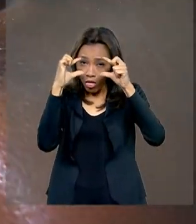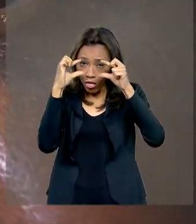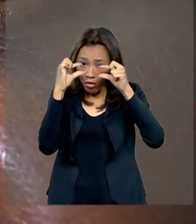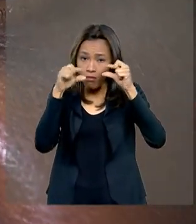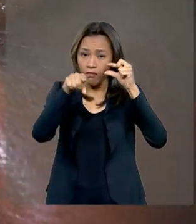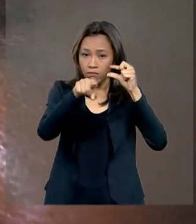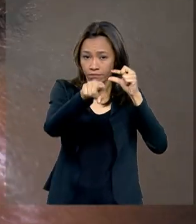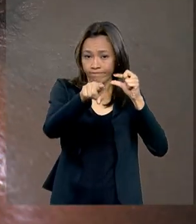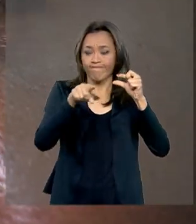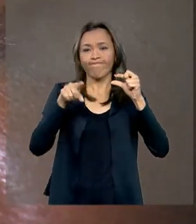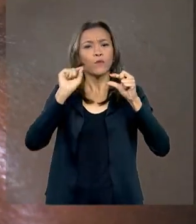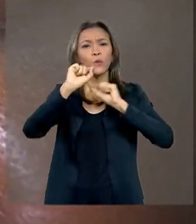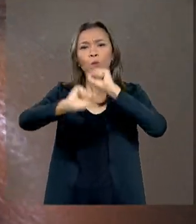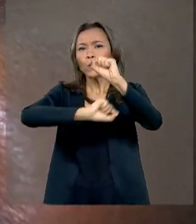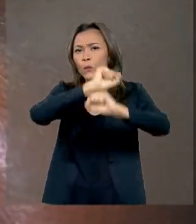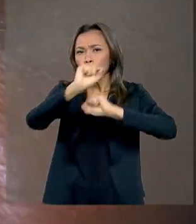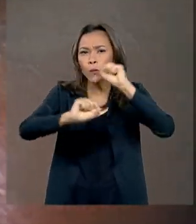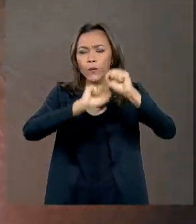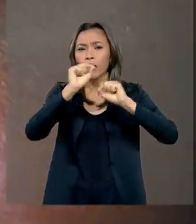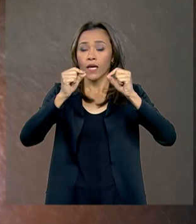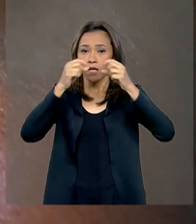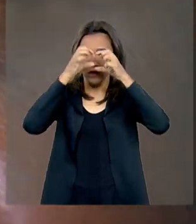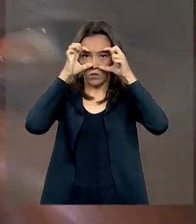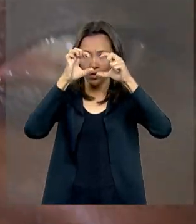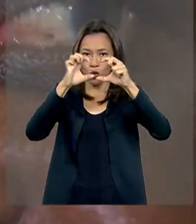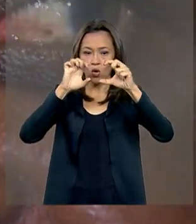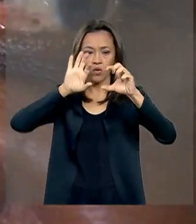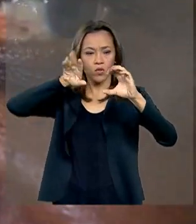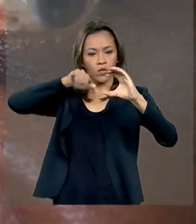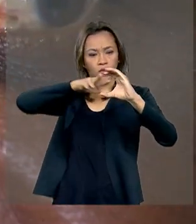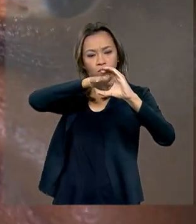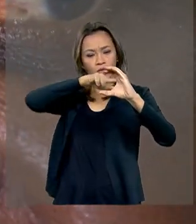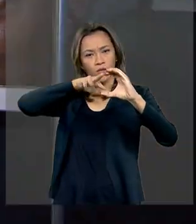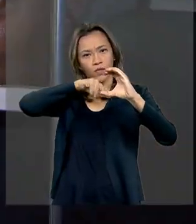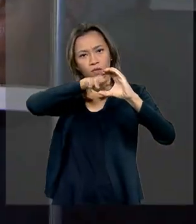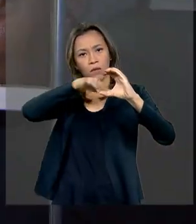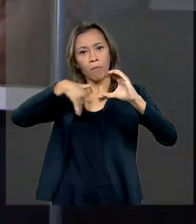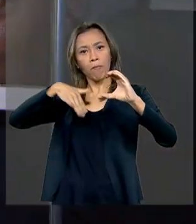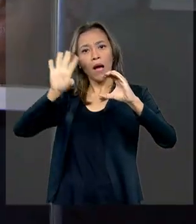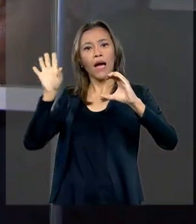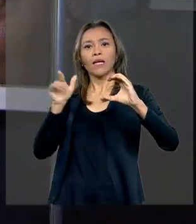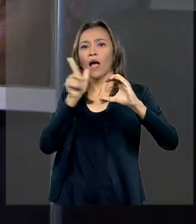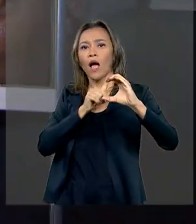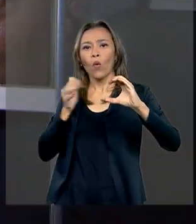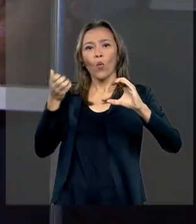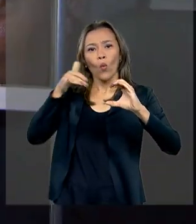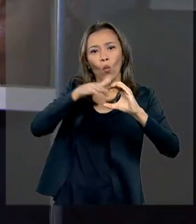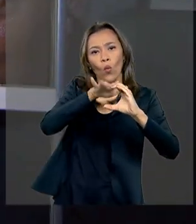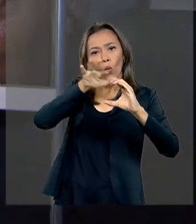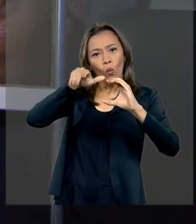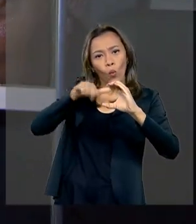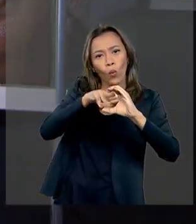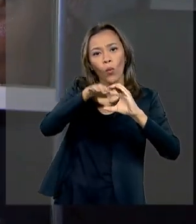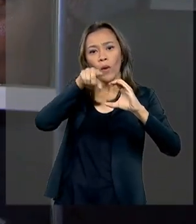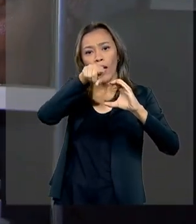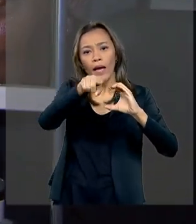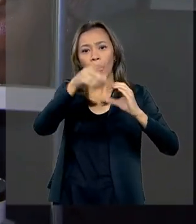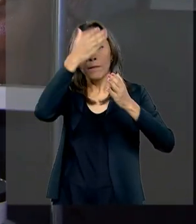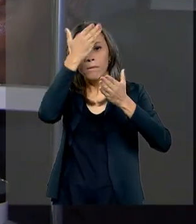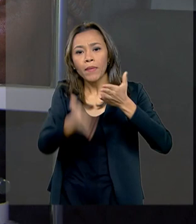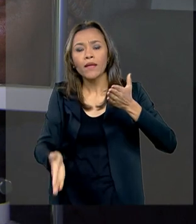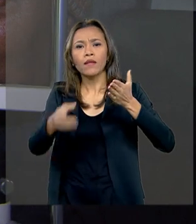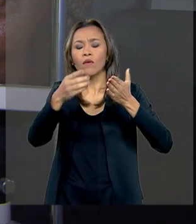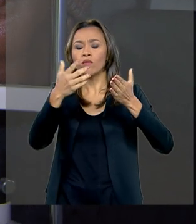diabético faz com que os vasos sanguíneos dos olhos absorvam mais líquido. No caso da Dona Helena, ela perdeu parte da